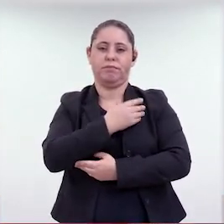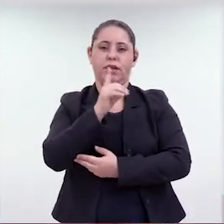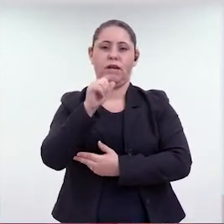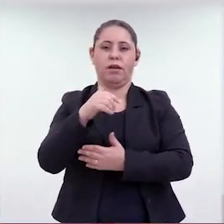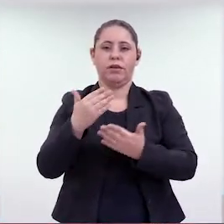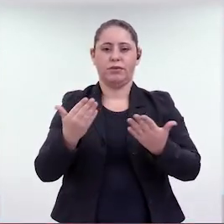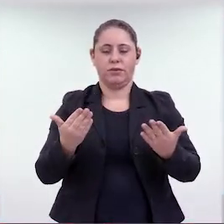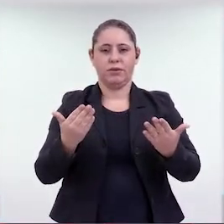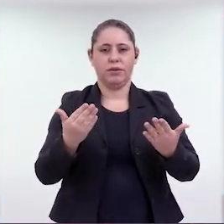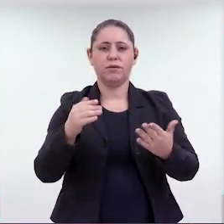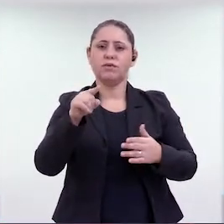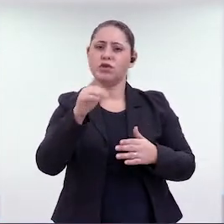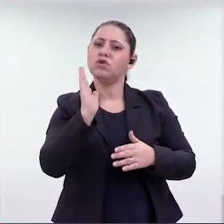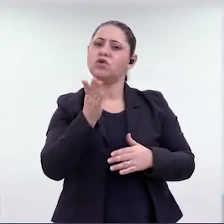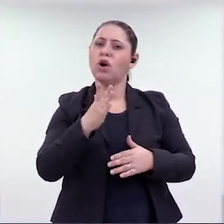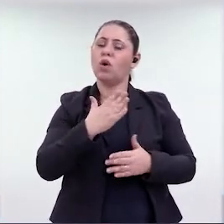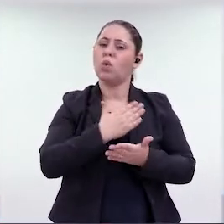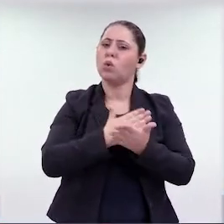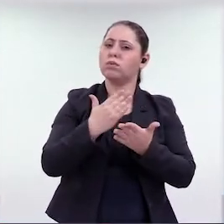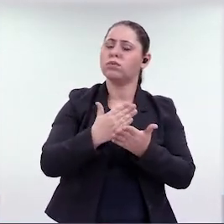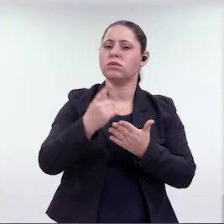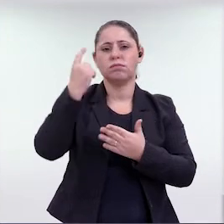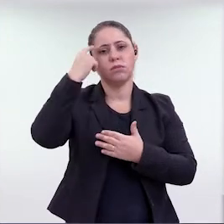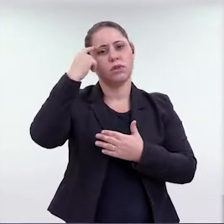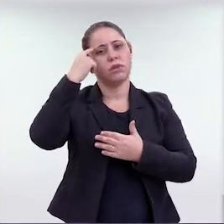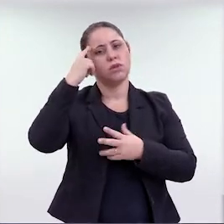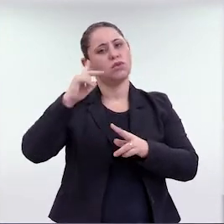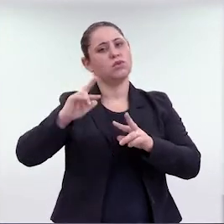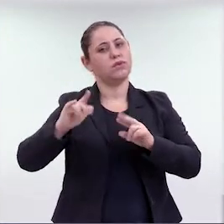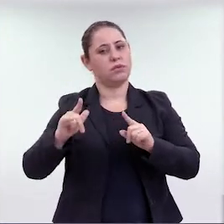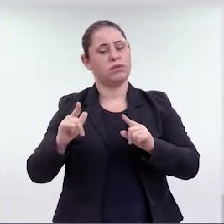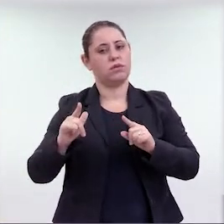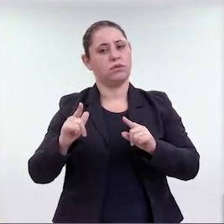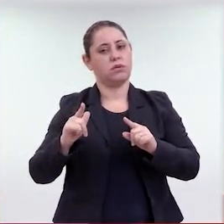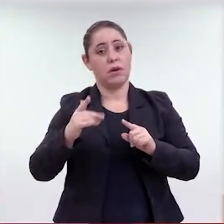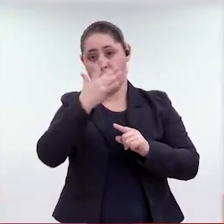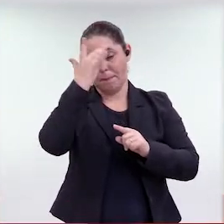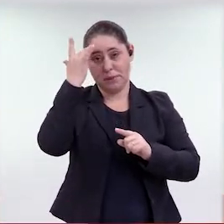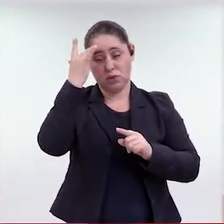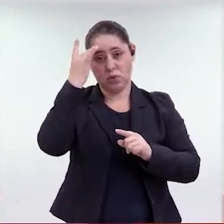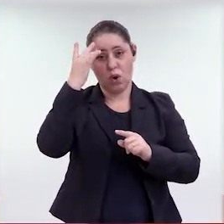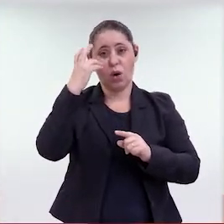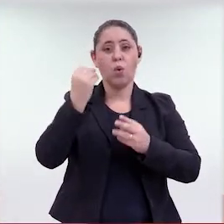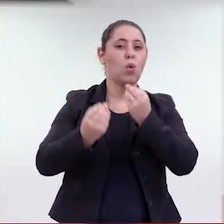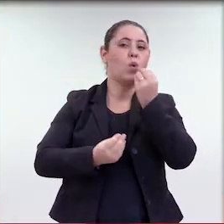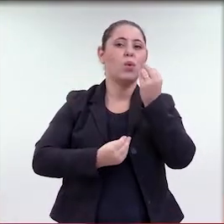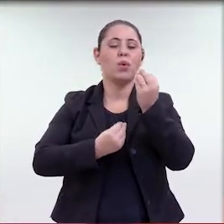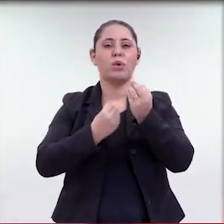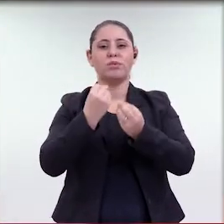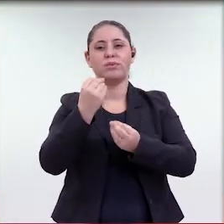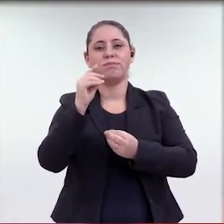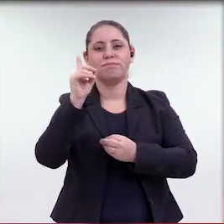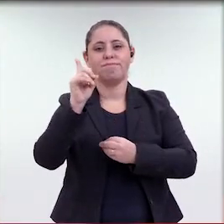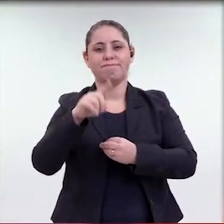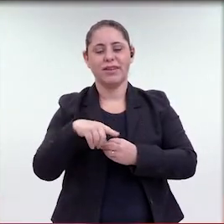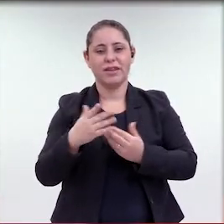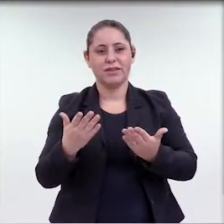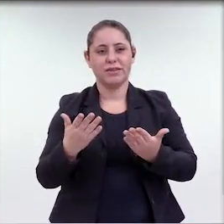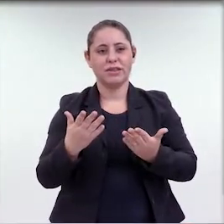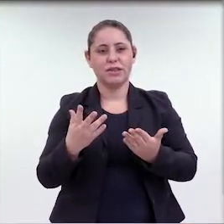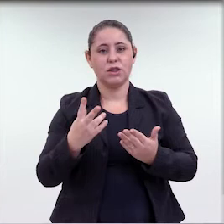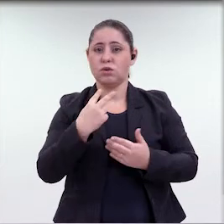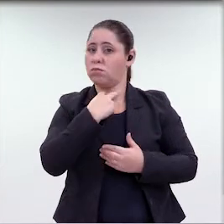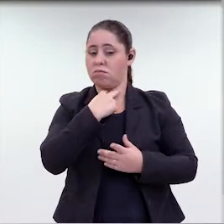você já começa a repensar. É interessante que muita gente começou até a adotar, por exemplo, a questão de eu não posso me encontrar